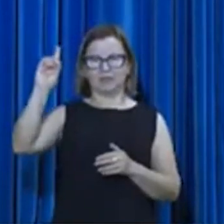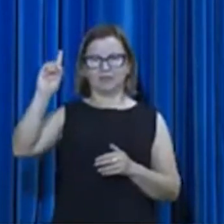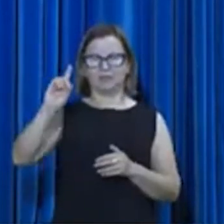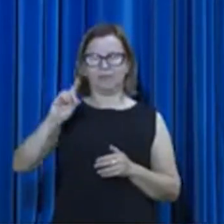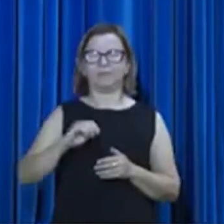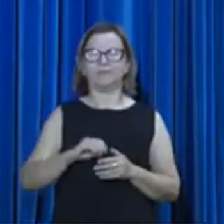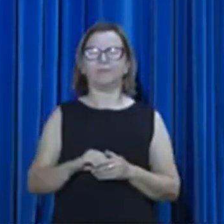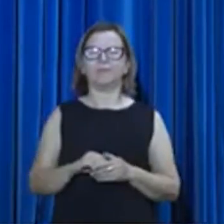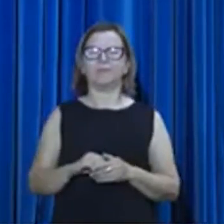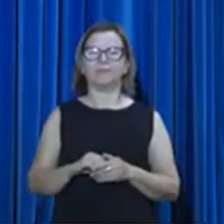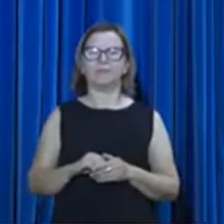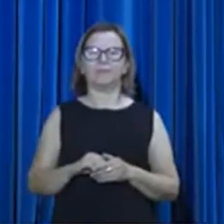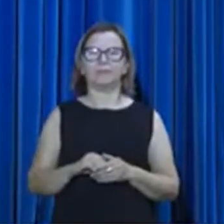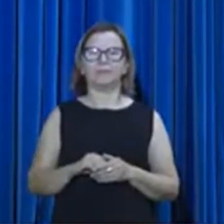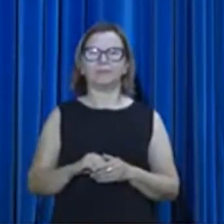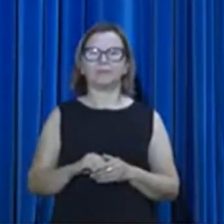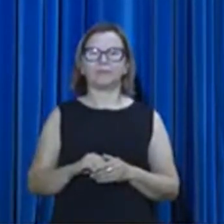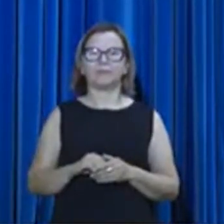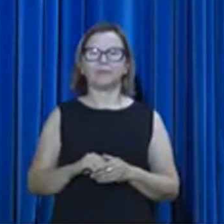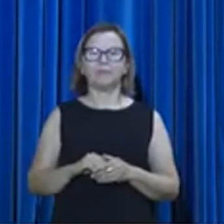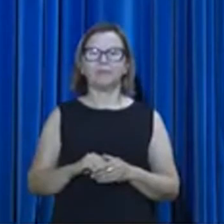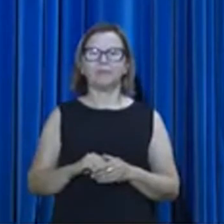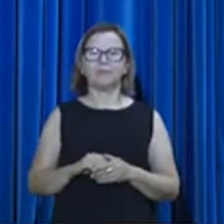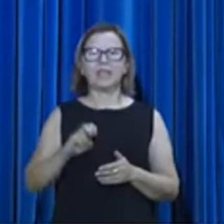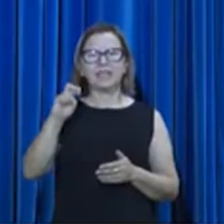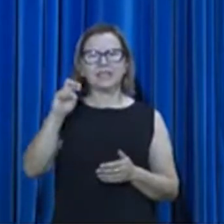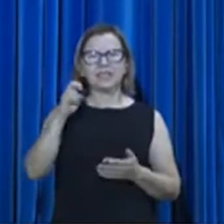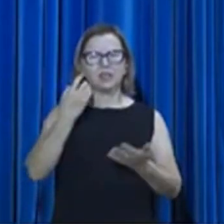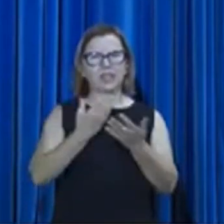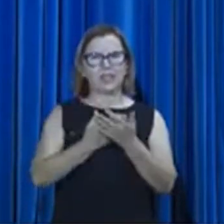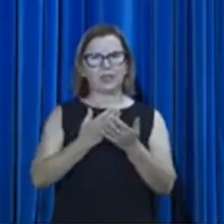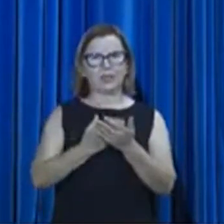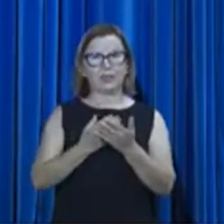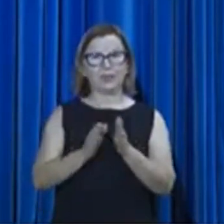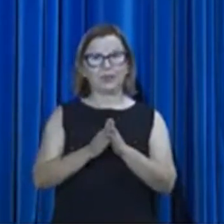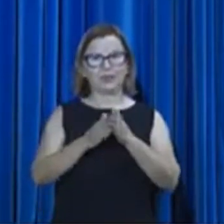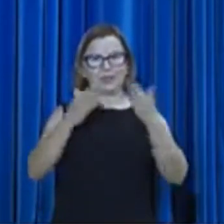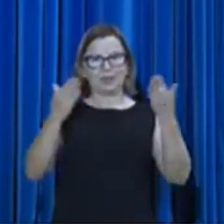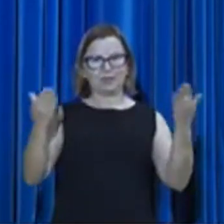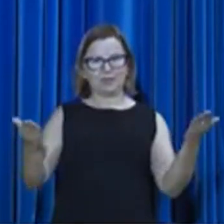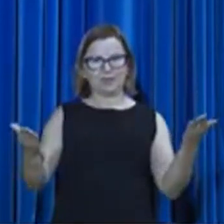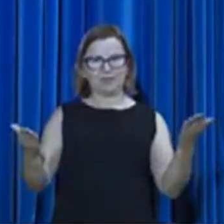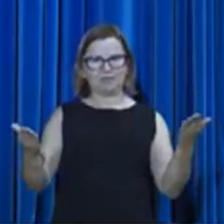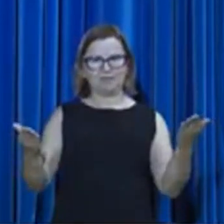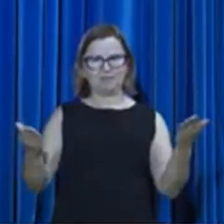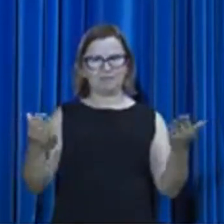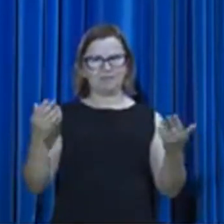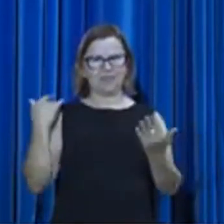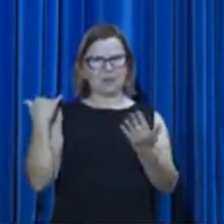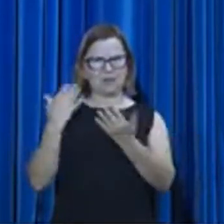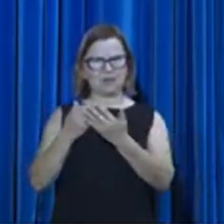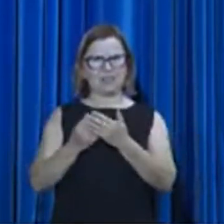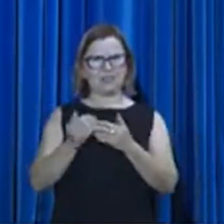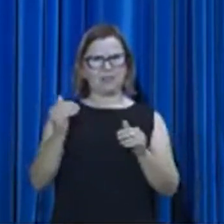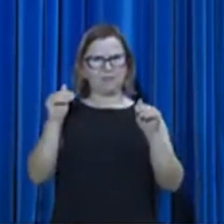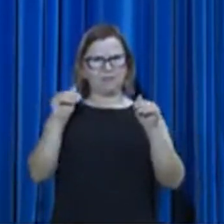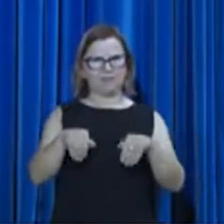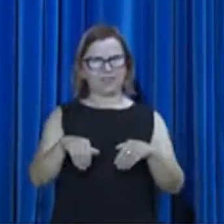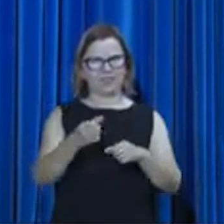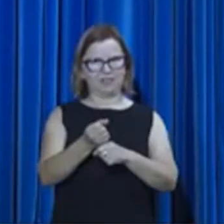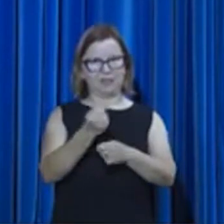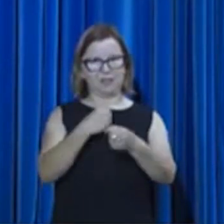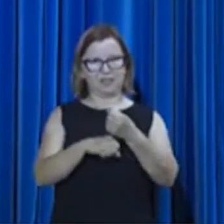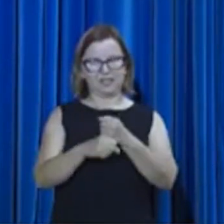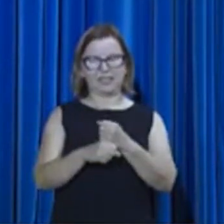Durante 5 estudos bíblicos, compreendendo desde o final do ano passado até este ano, nós vimos no